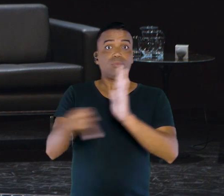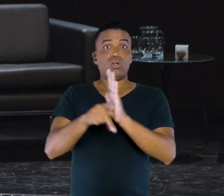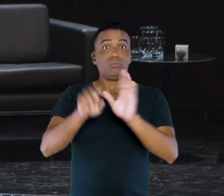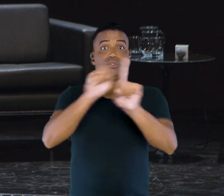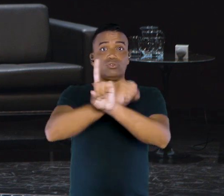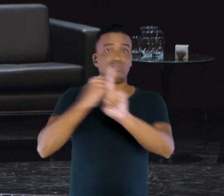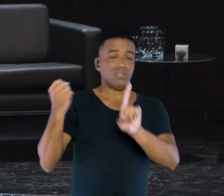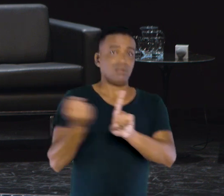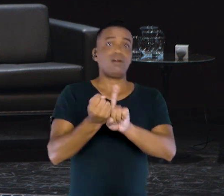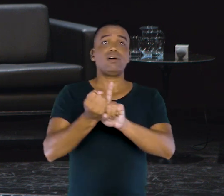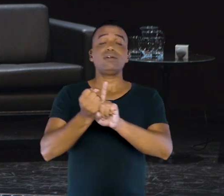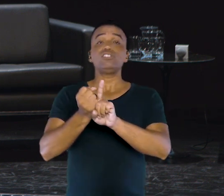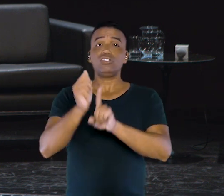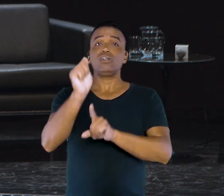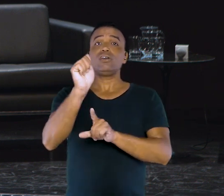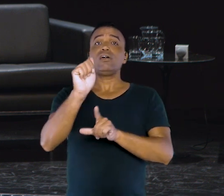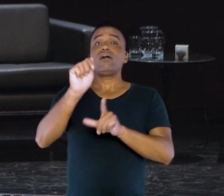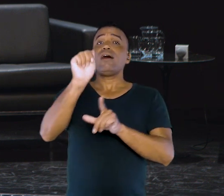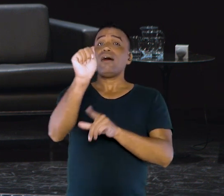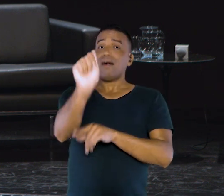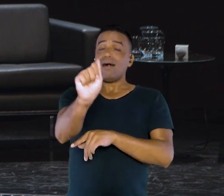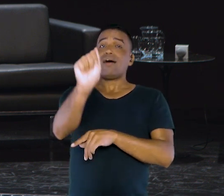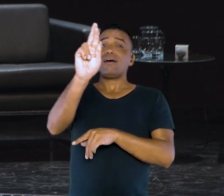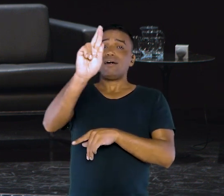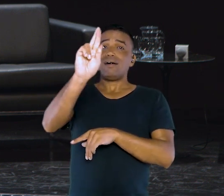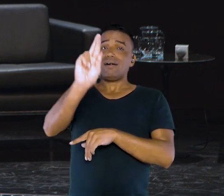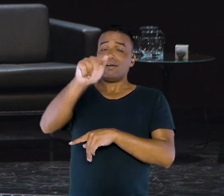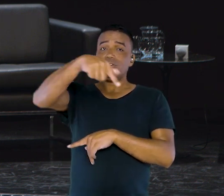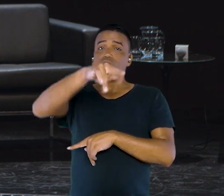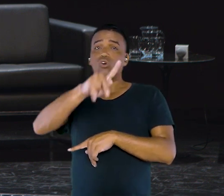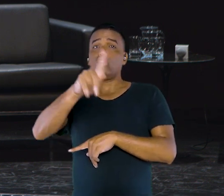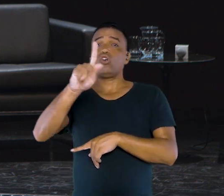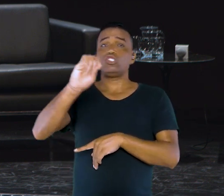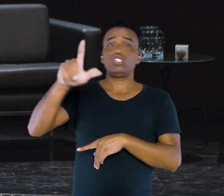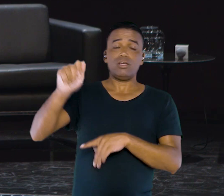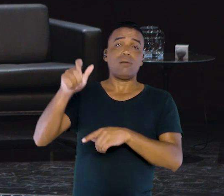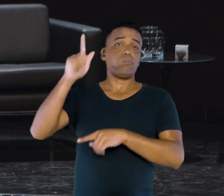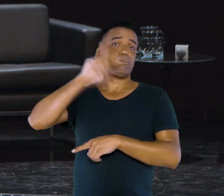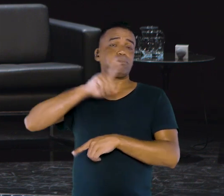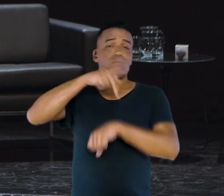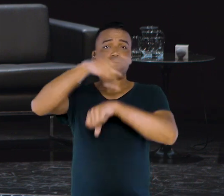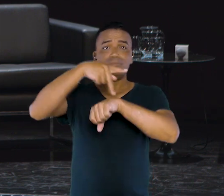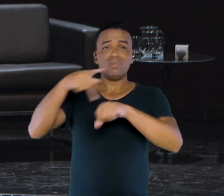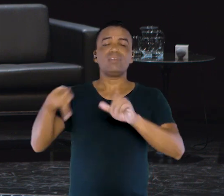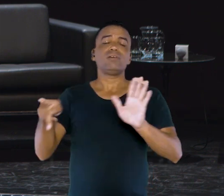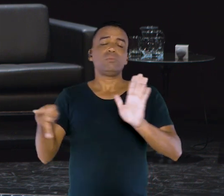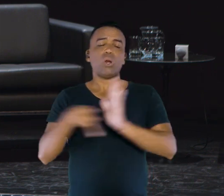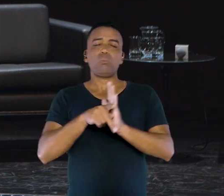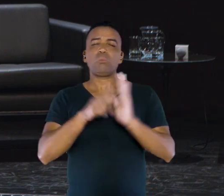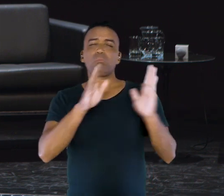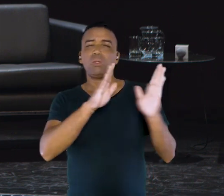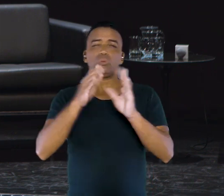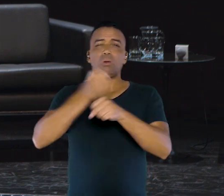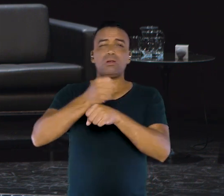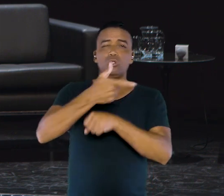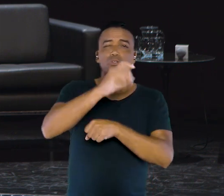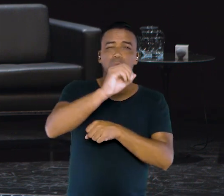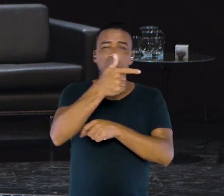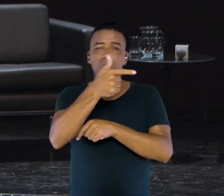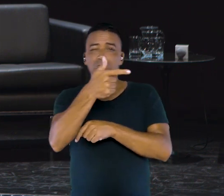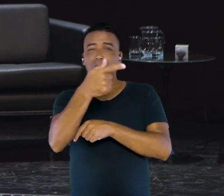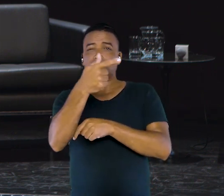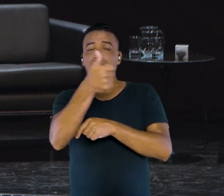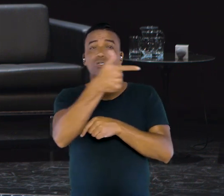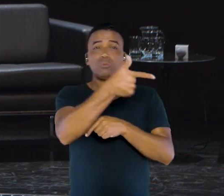Sociedade de Arqueologia Americana entre 2011 e 2014. É escritor das obras Sobre os Tempos do